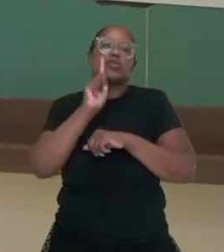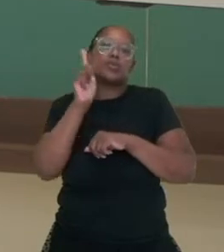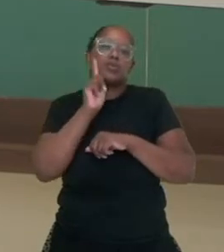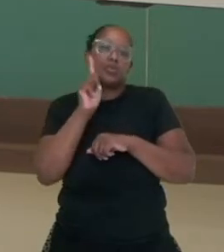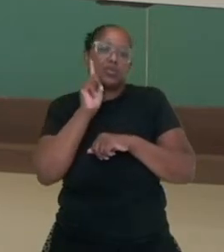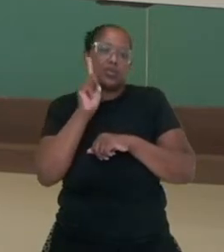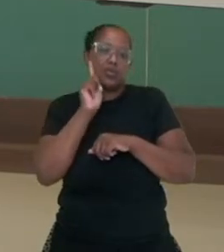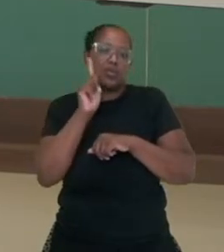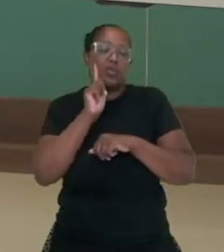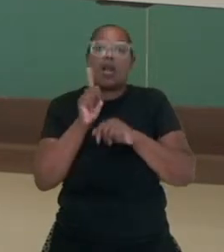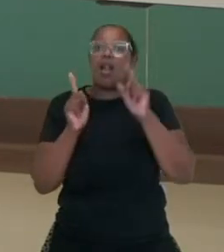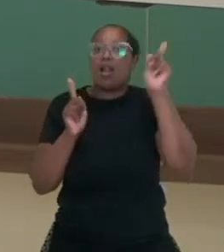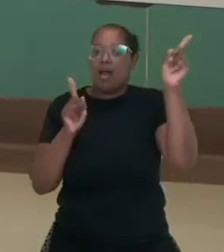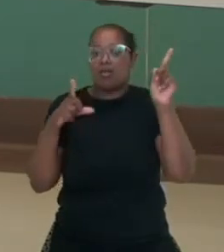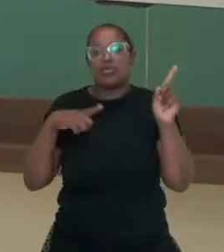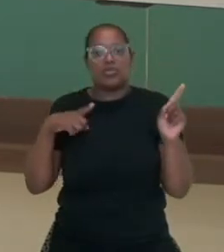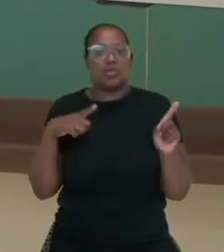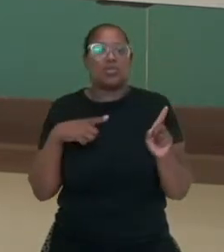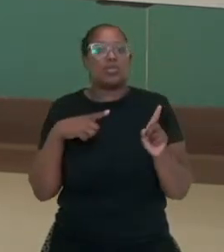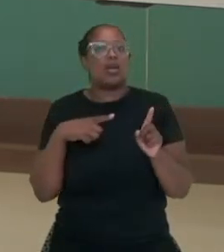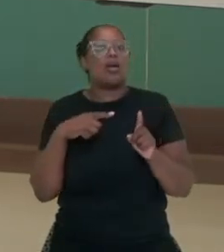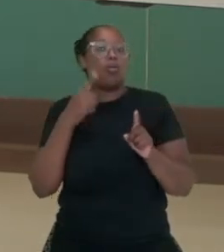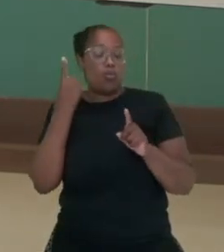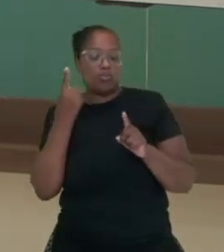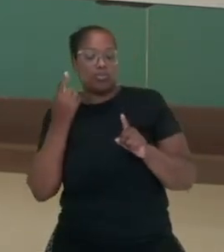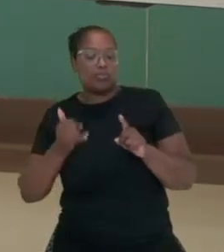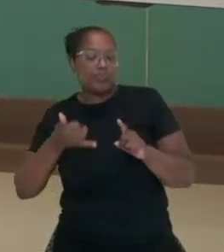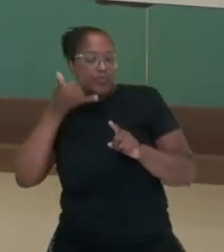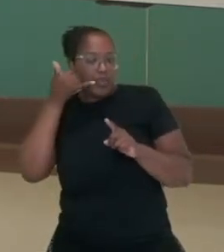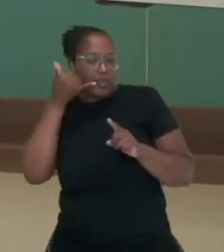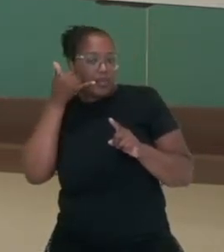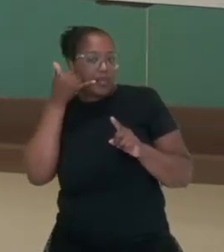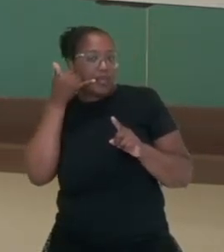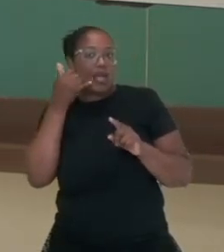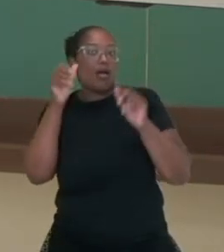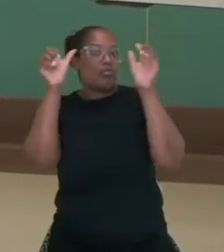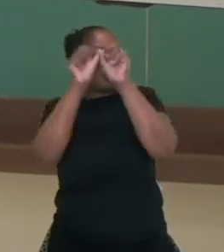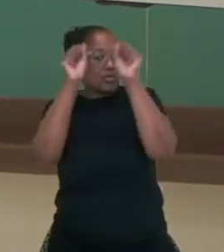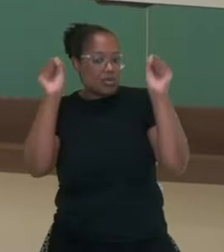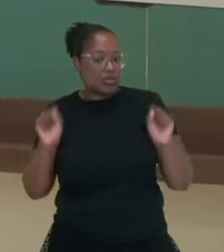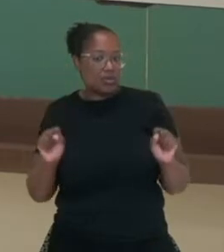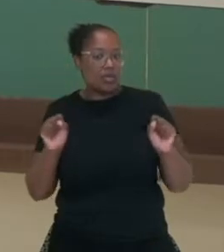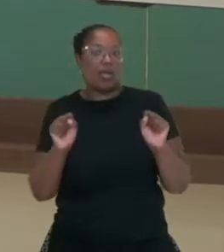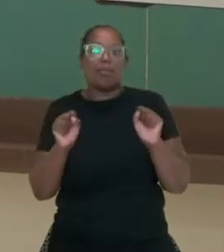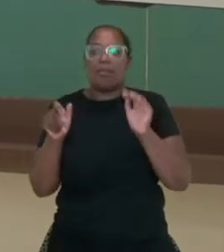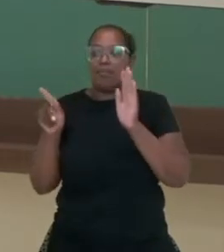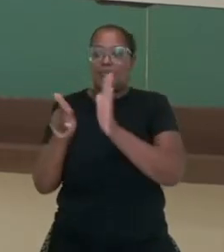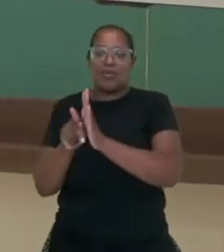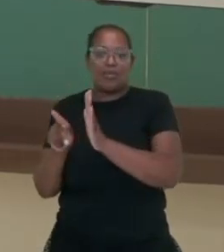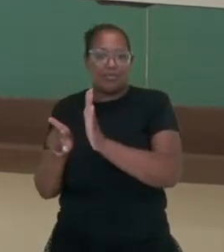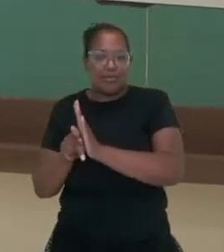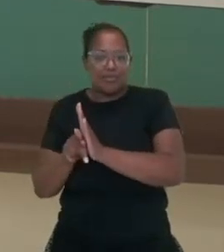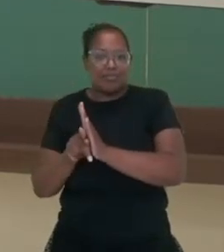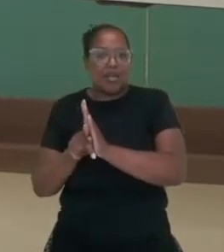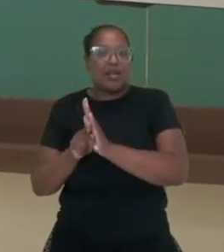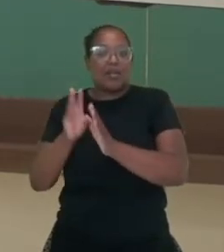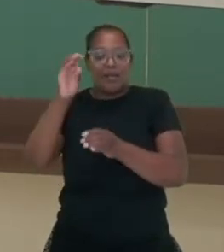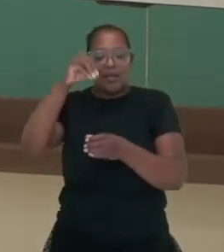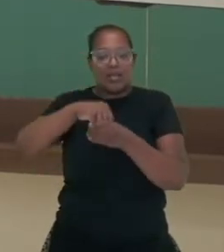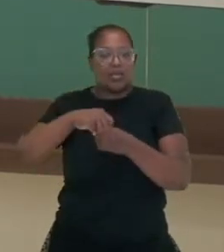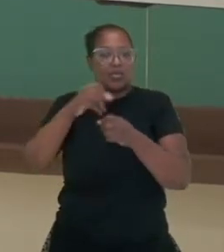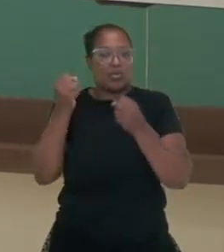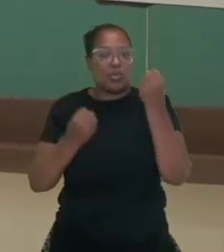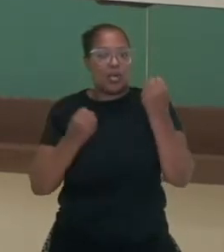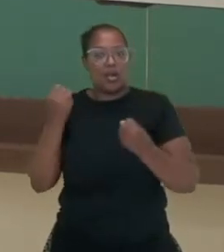um telefone que funcionava nesse sistema celular, um telefone móvel instalado no carro, que